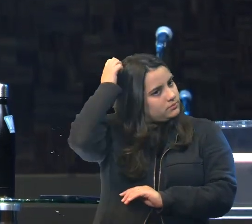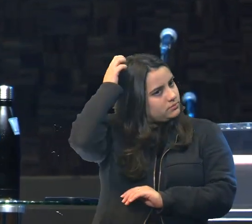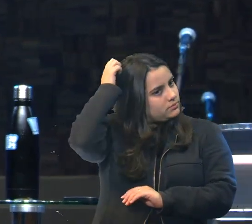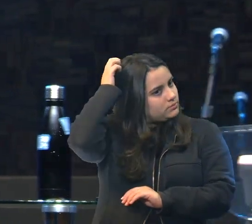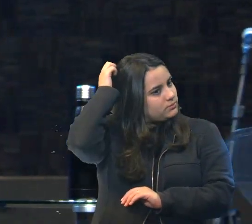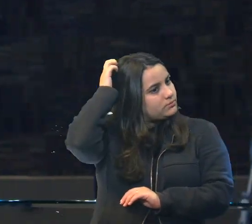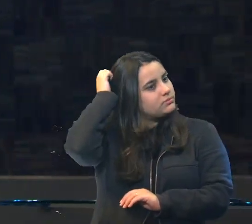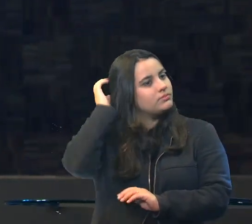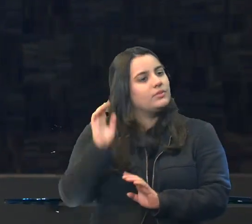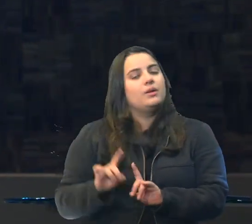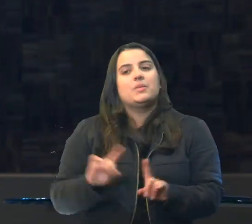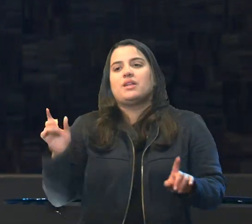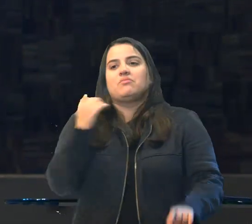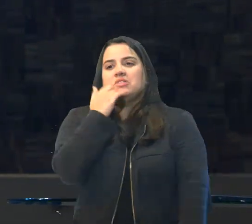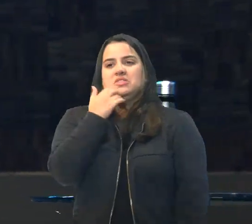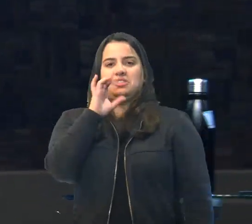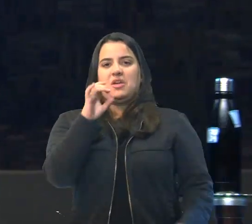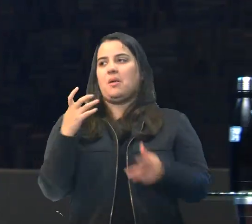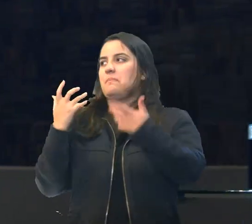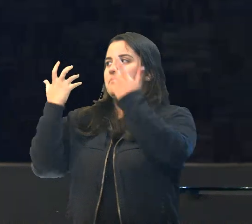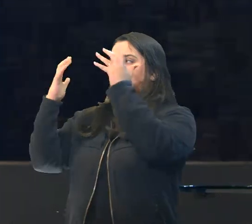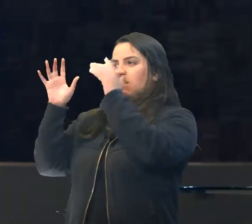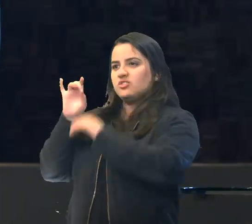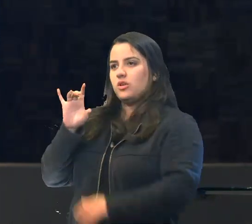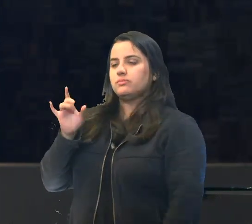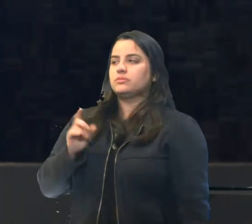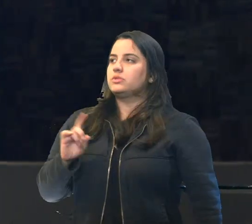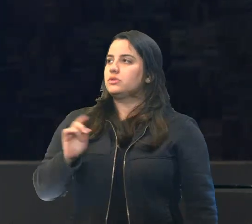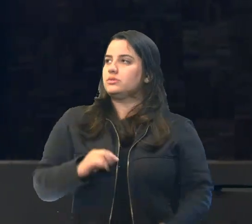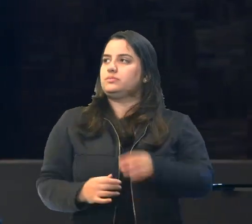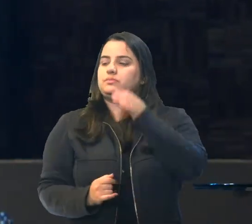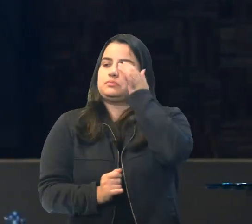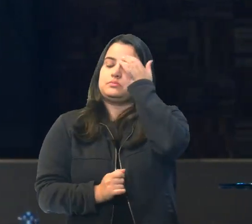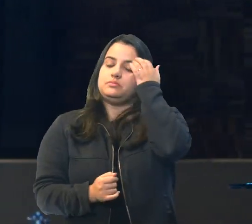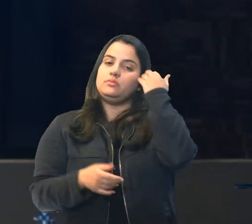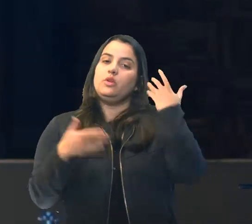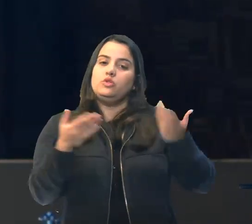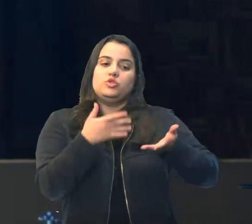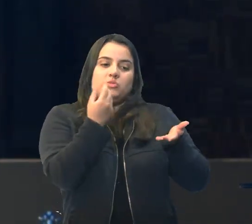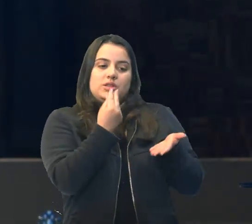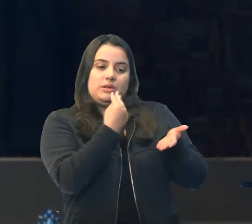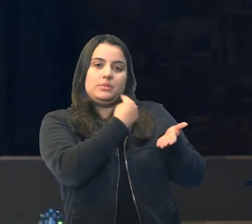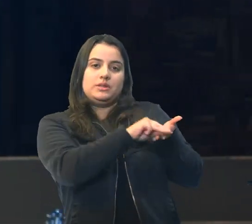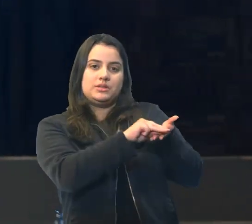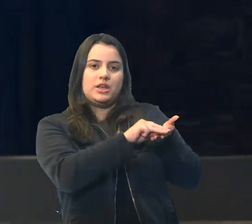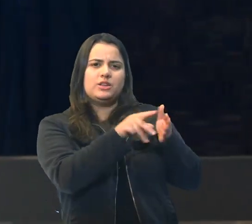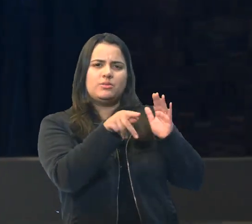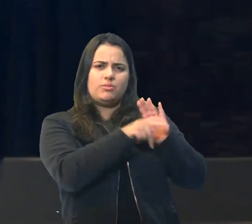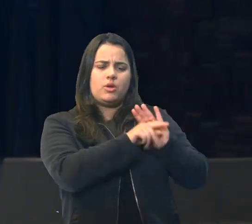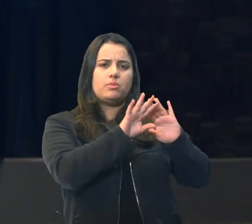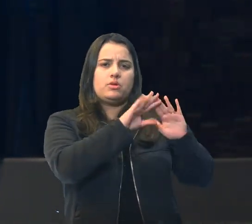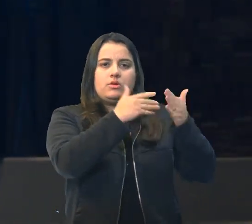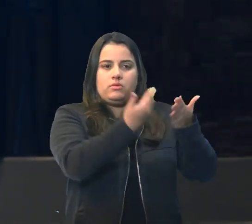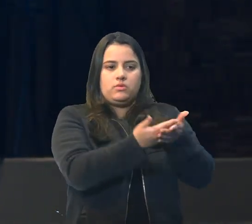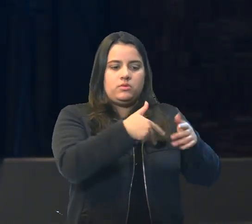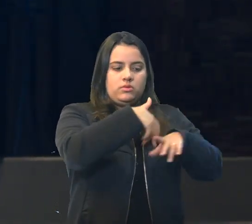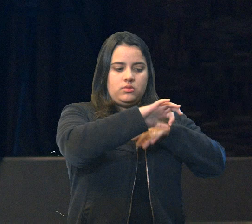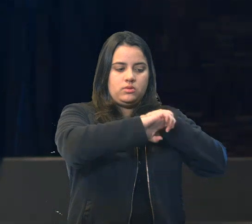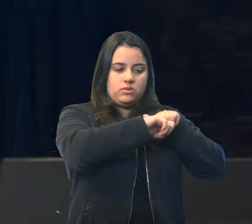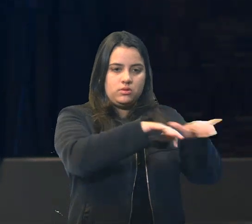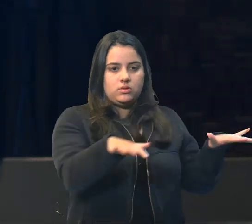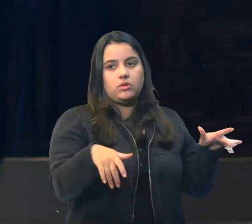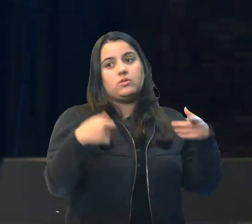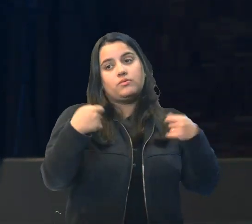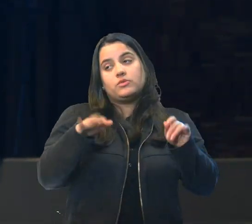Mas não adianta só aplaudir. Eu mandei mensagem hoje na Flow School. Se seu filho ainda não se inscreveu, vai começar a primeira fase